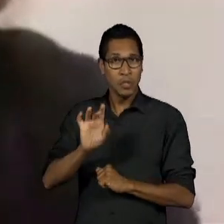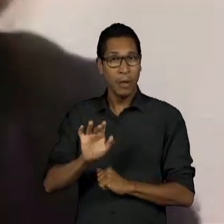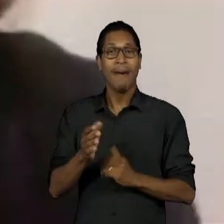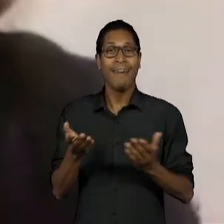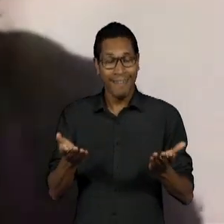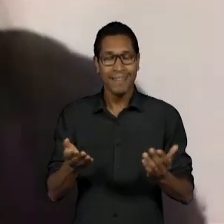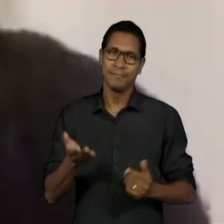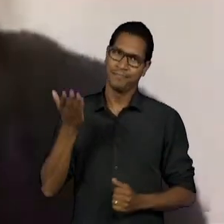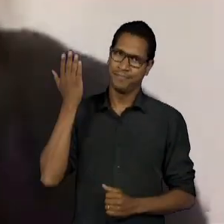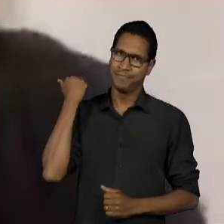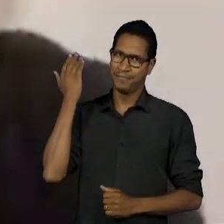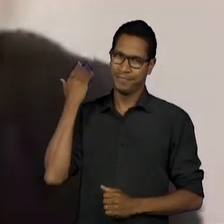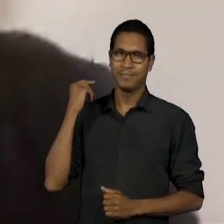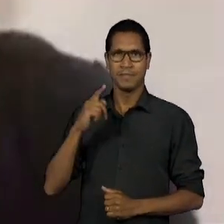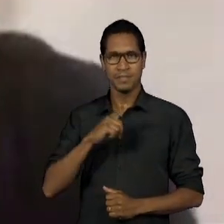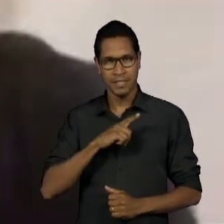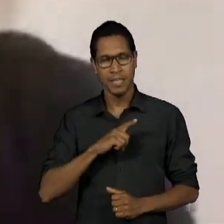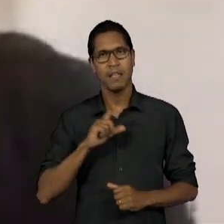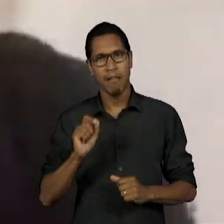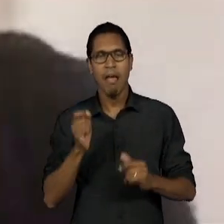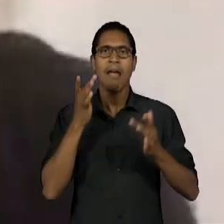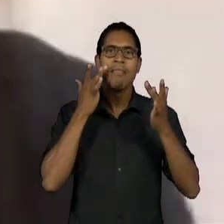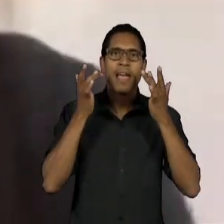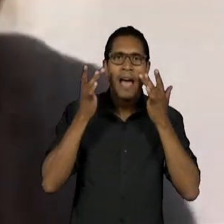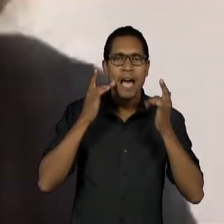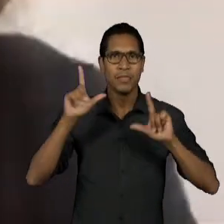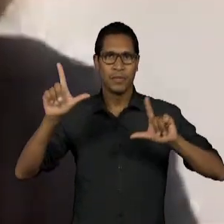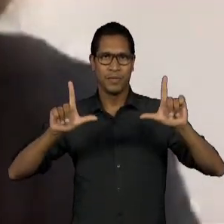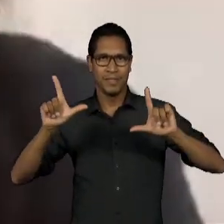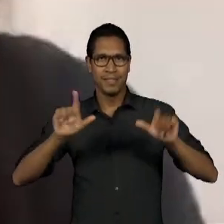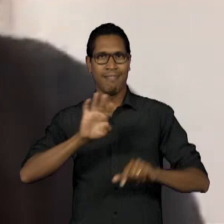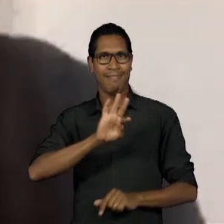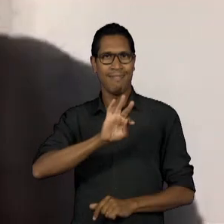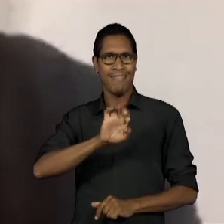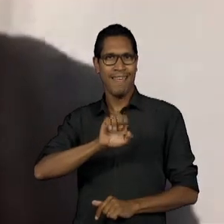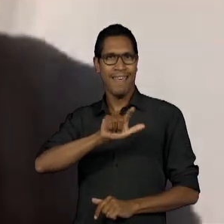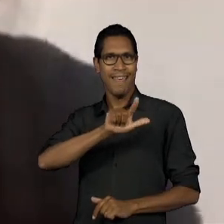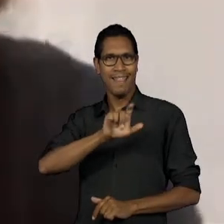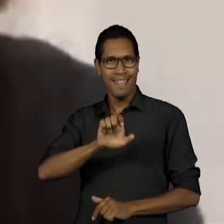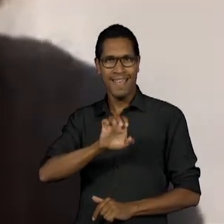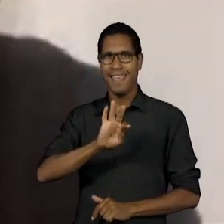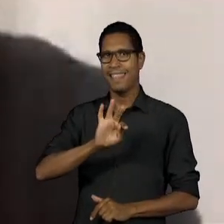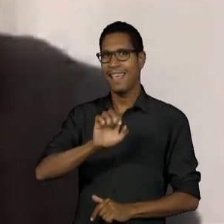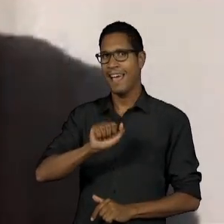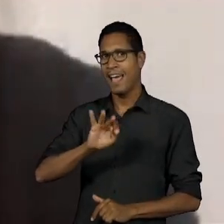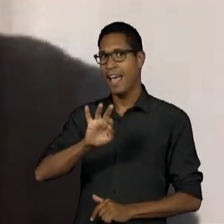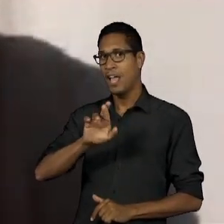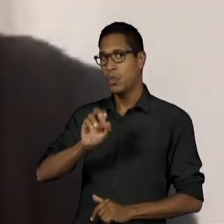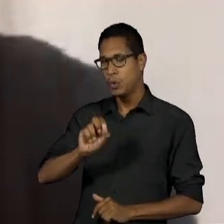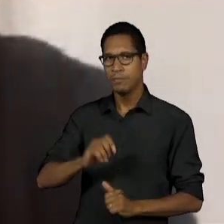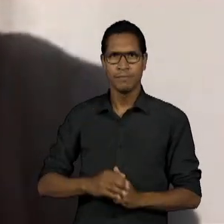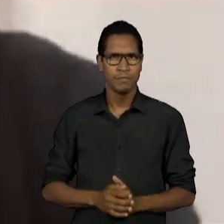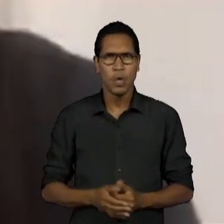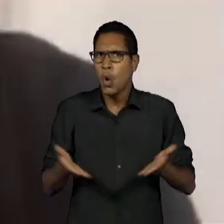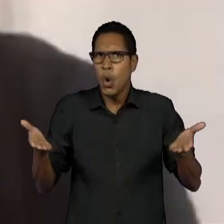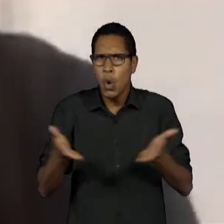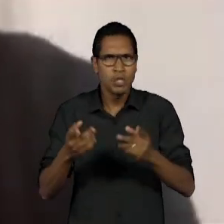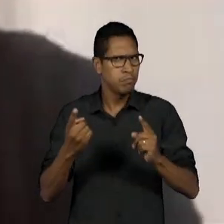por exemplo, existiam os teleteatros. Hoje em dia, não. Hoje em dia, existe uma técnica